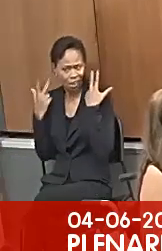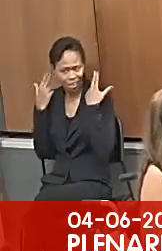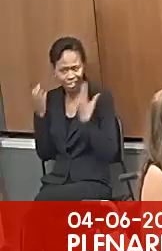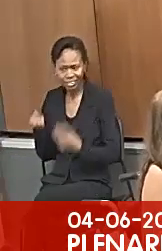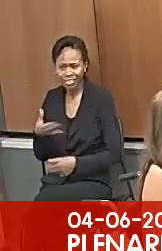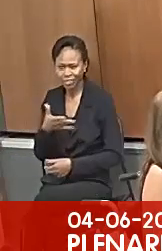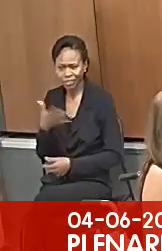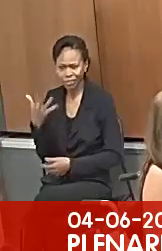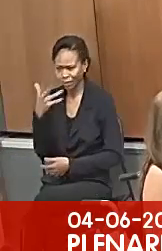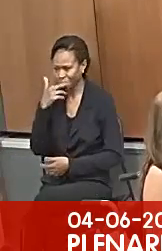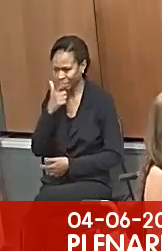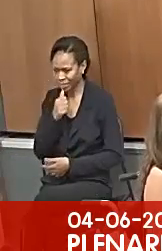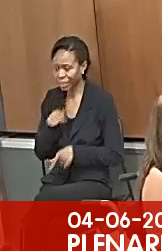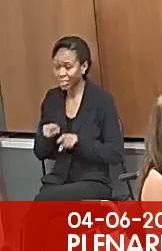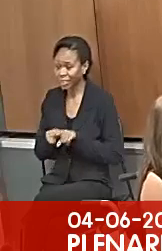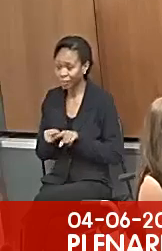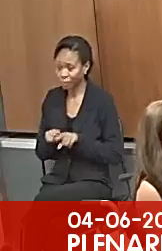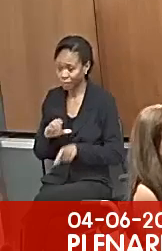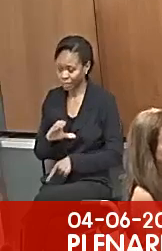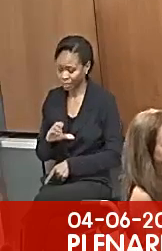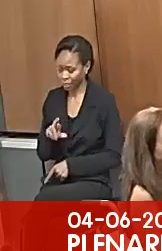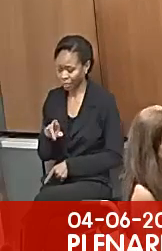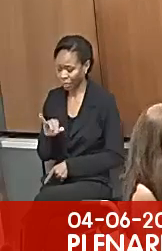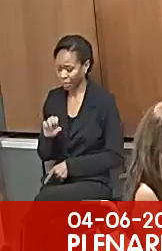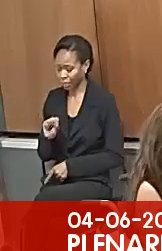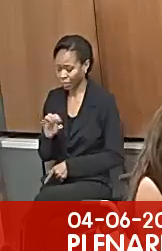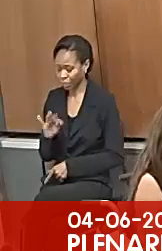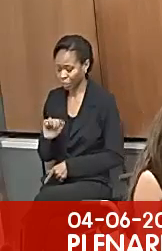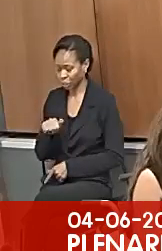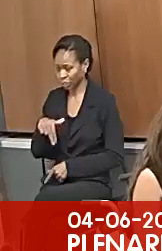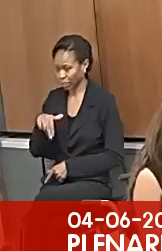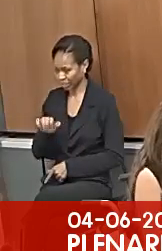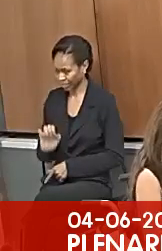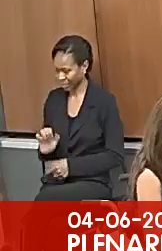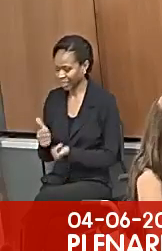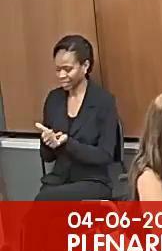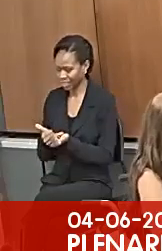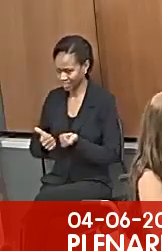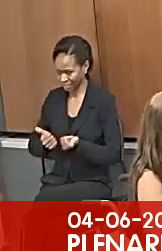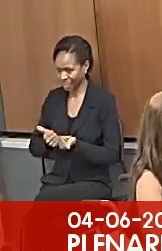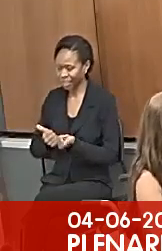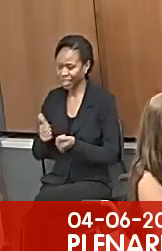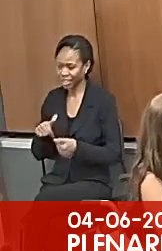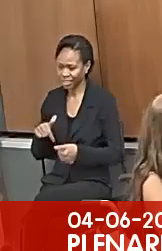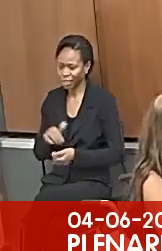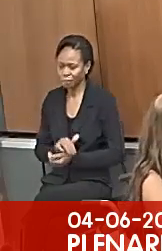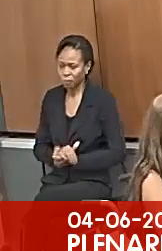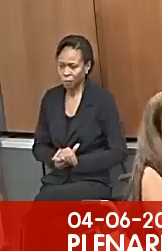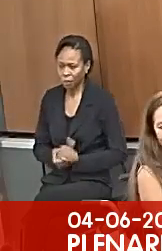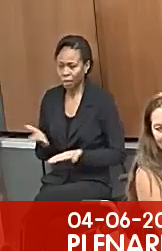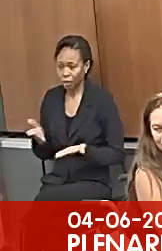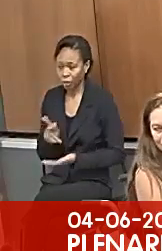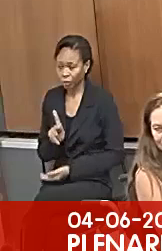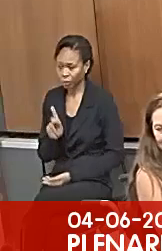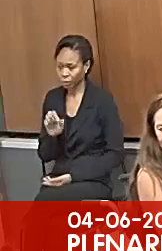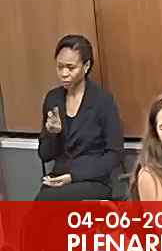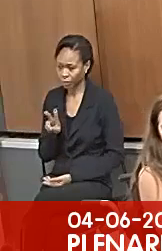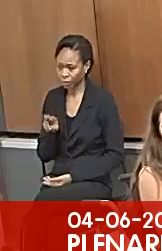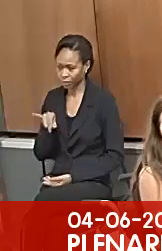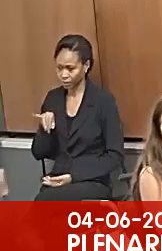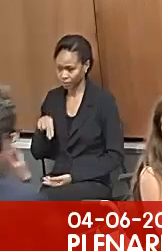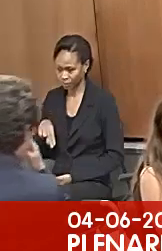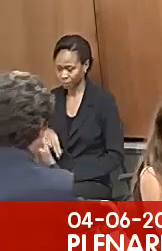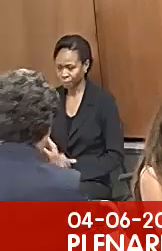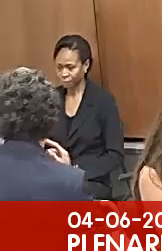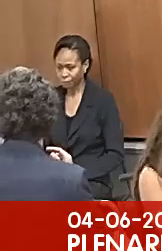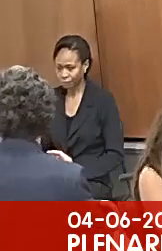muito bonita. E a Cristiane também, nossa assessora. Muito obrigado. Com Kevin aqui.